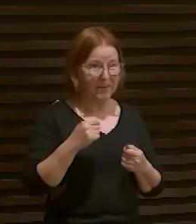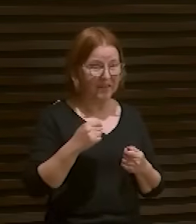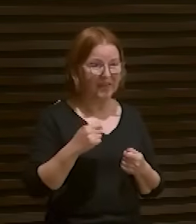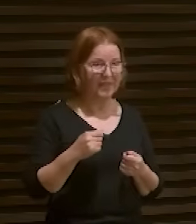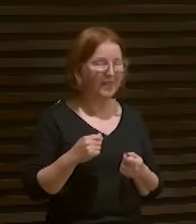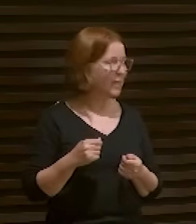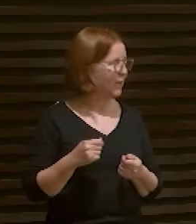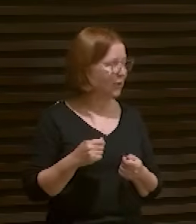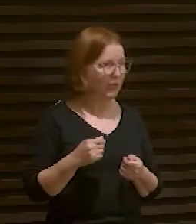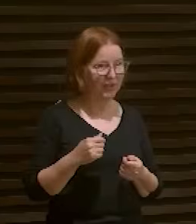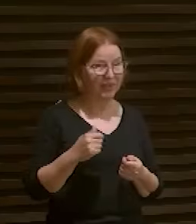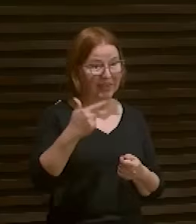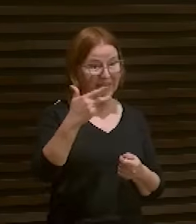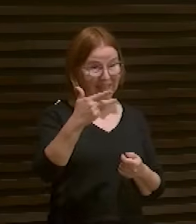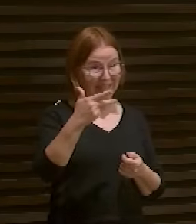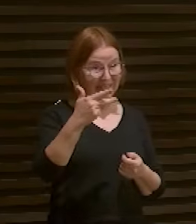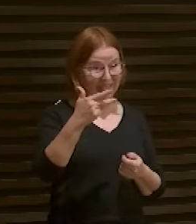doutor?